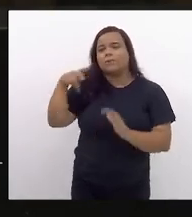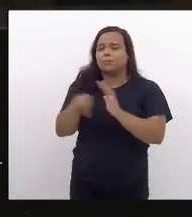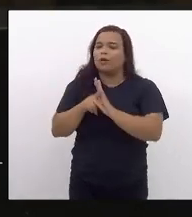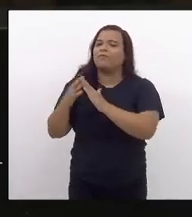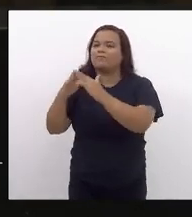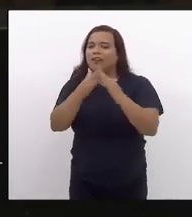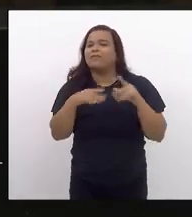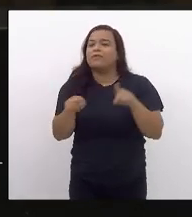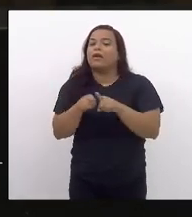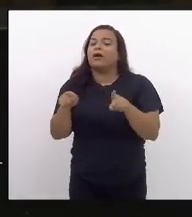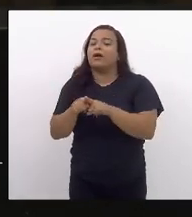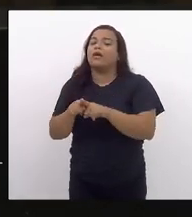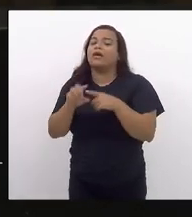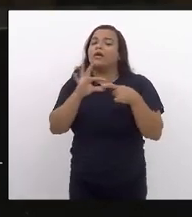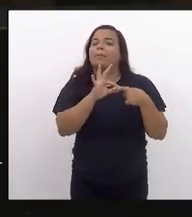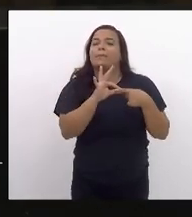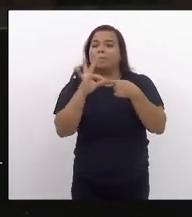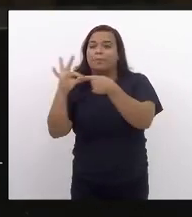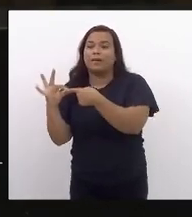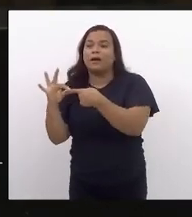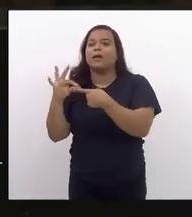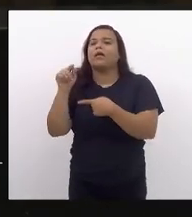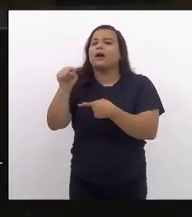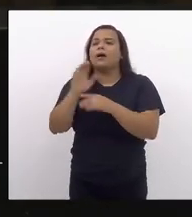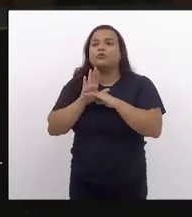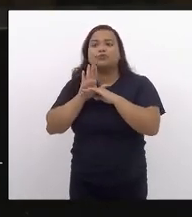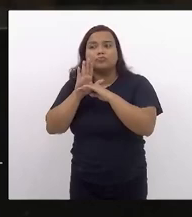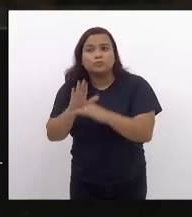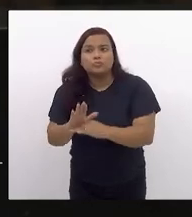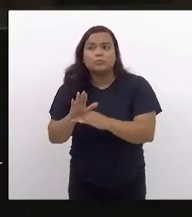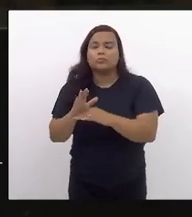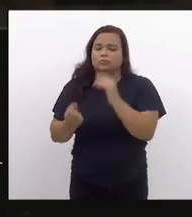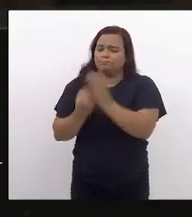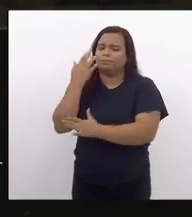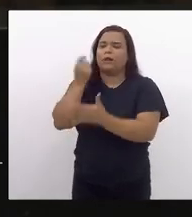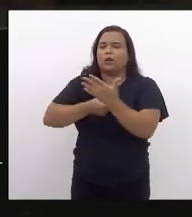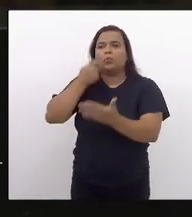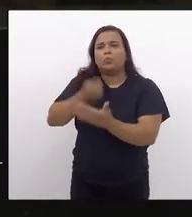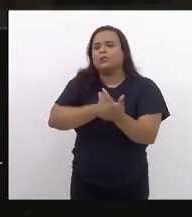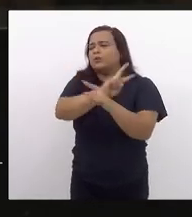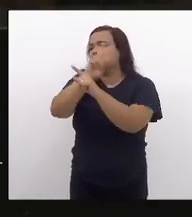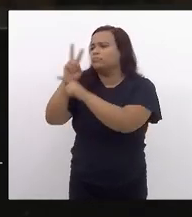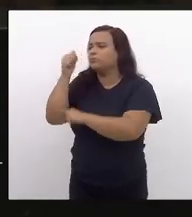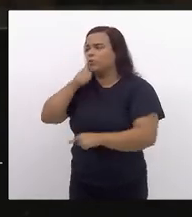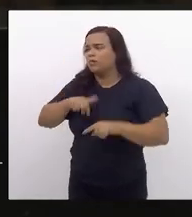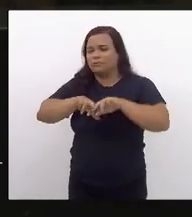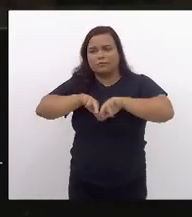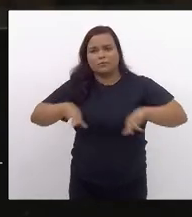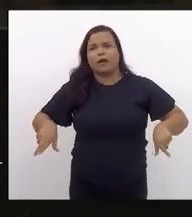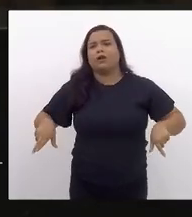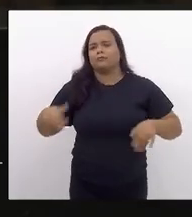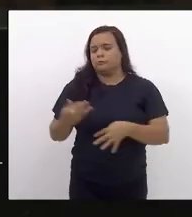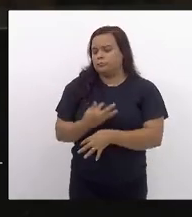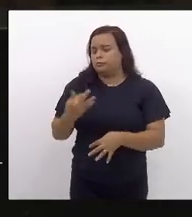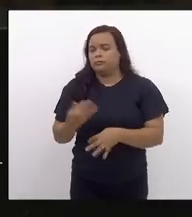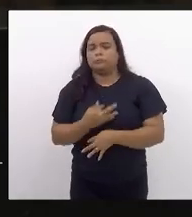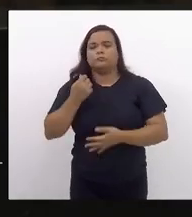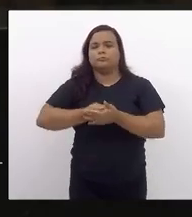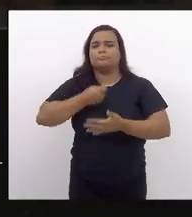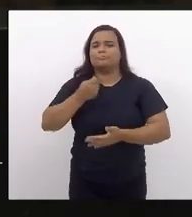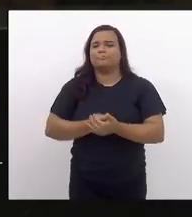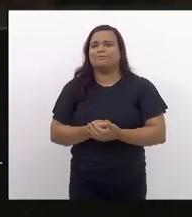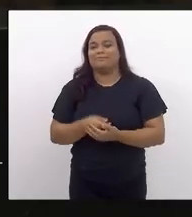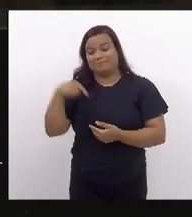uma luta em defesa de outras mulheres, em defesa da possibilidade de existência das mesmas. Então, nesse